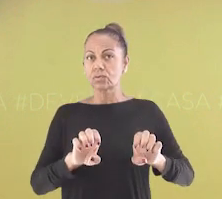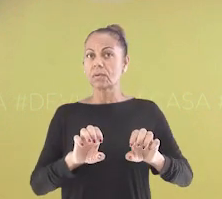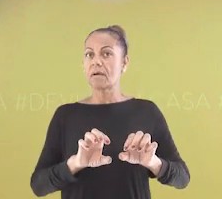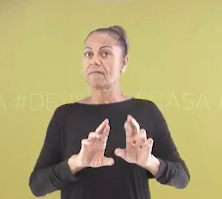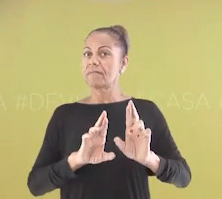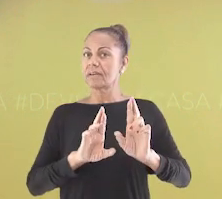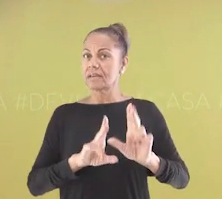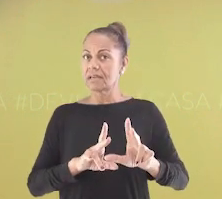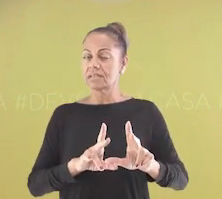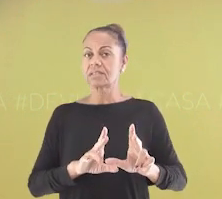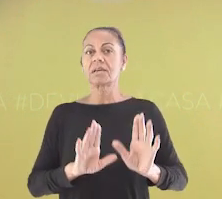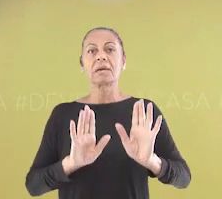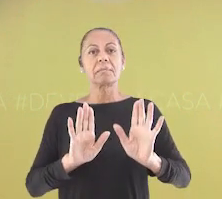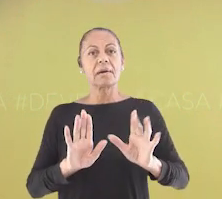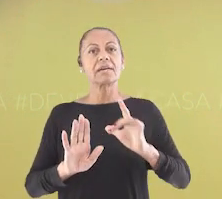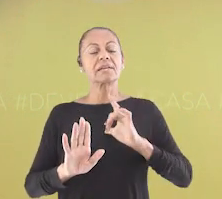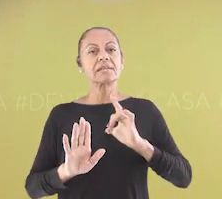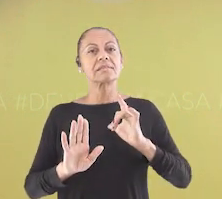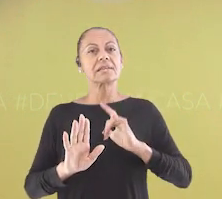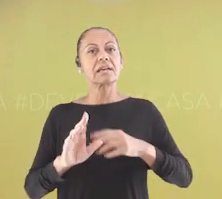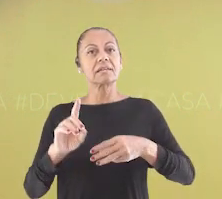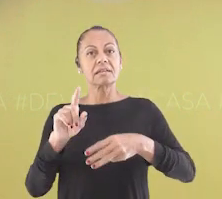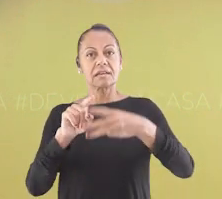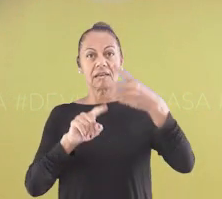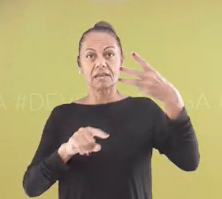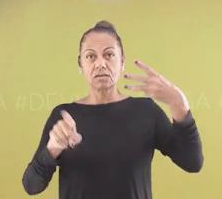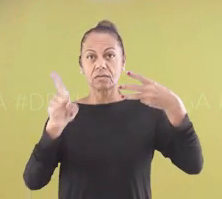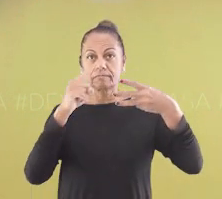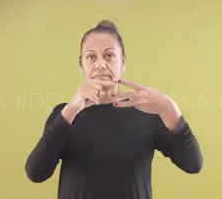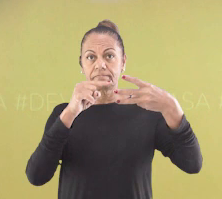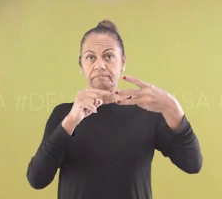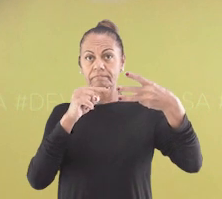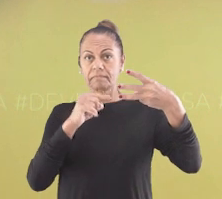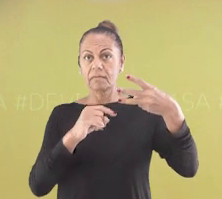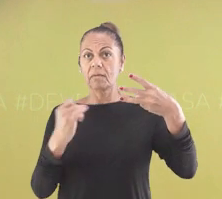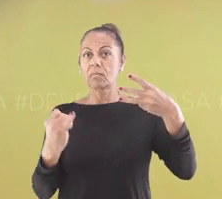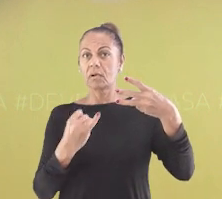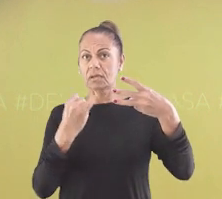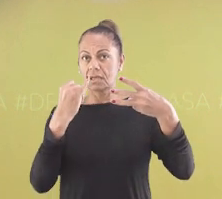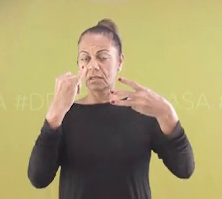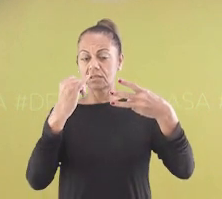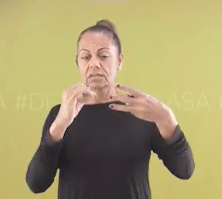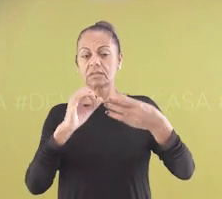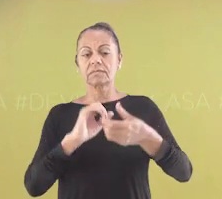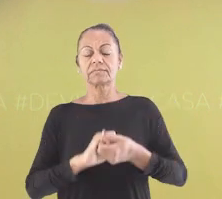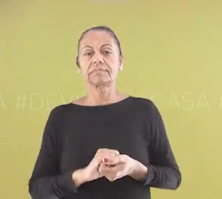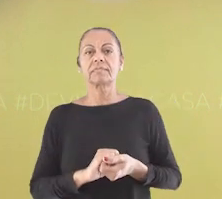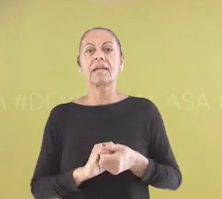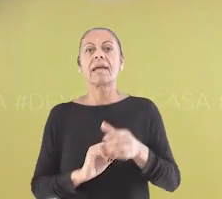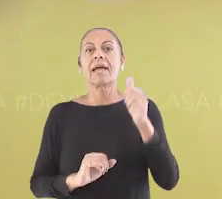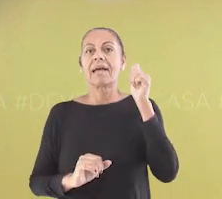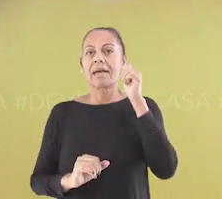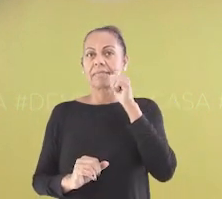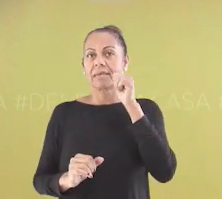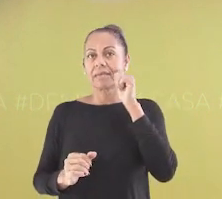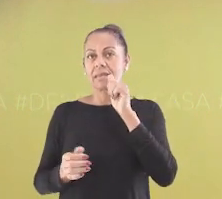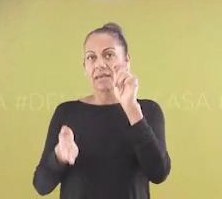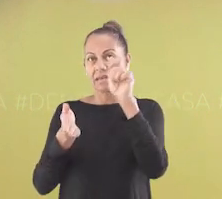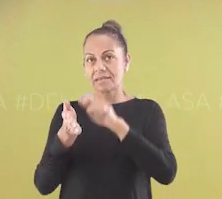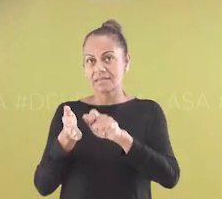essa carta não tem toda a estruturação da carta do primeiro exemplo. Contudo, ela possui 3 partes essenciais. Vejam.